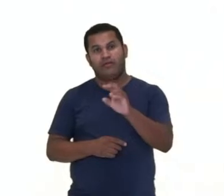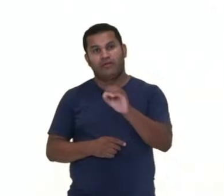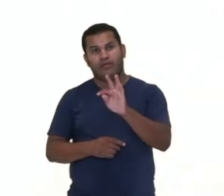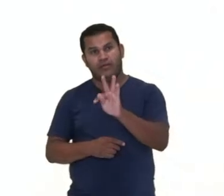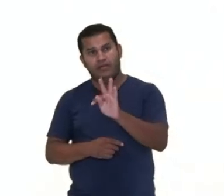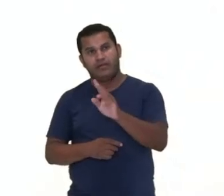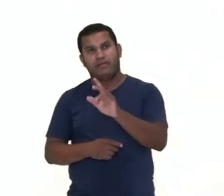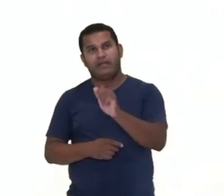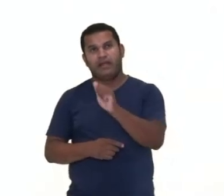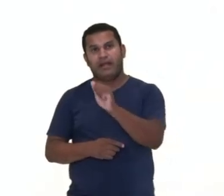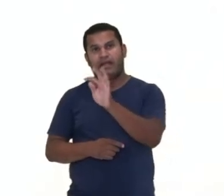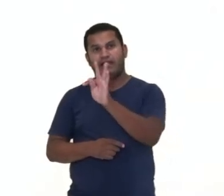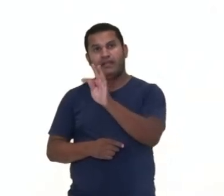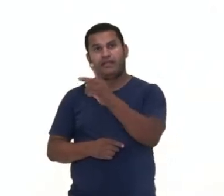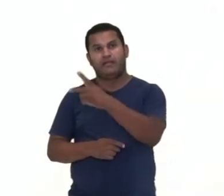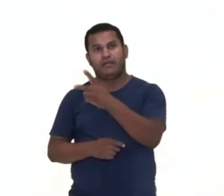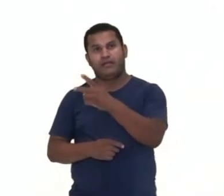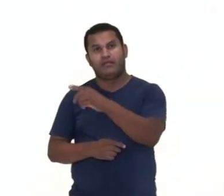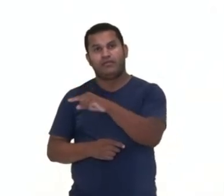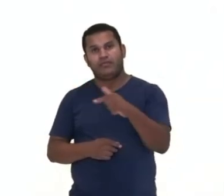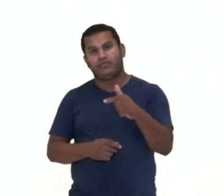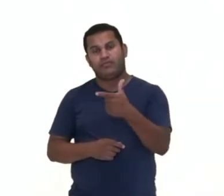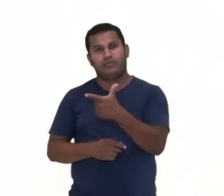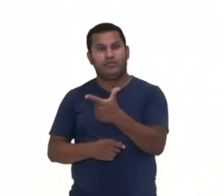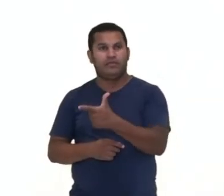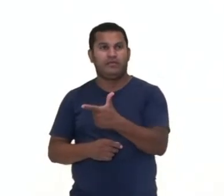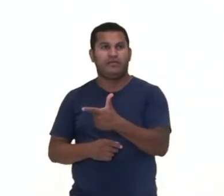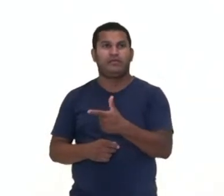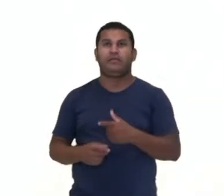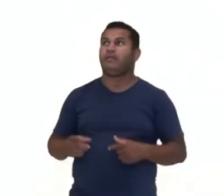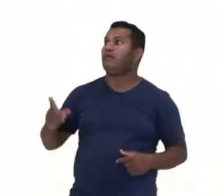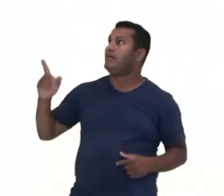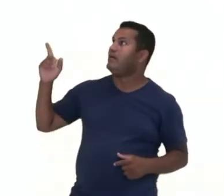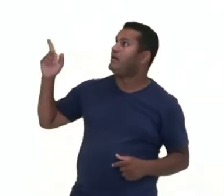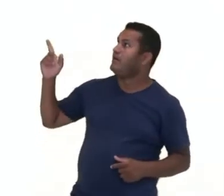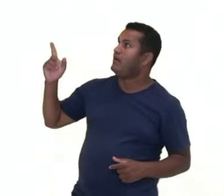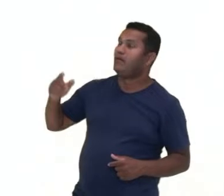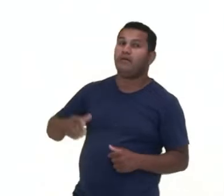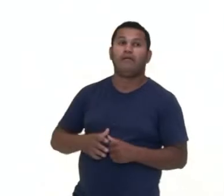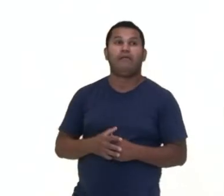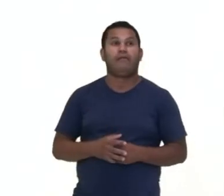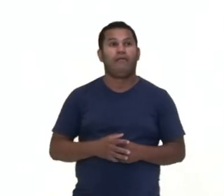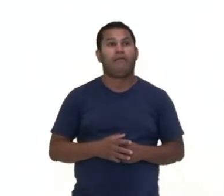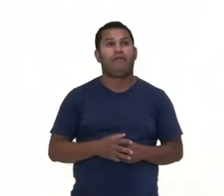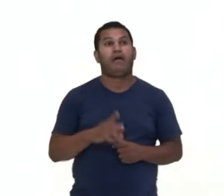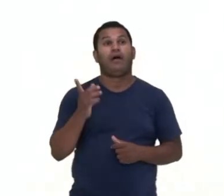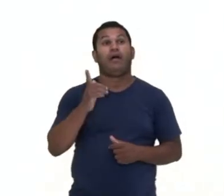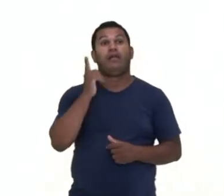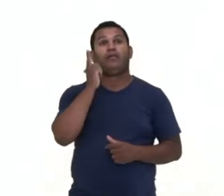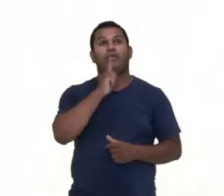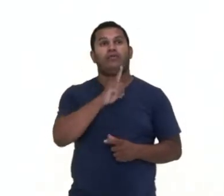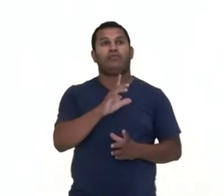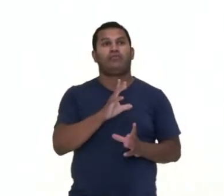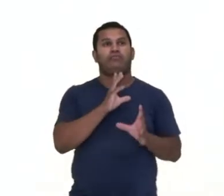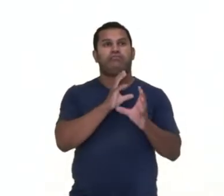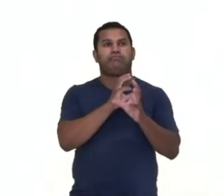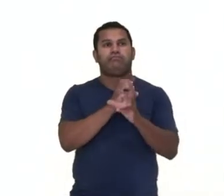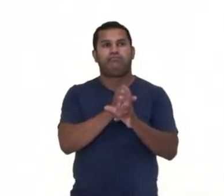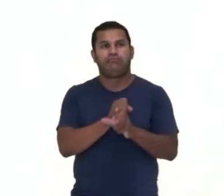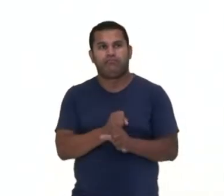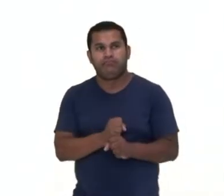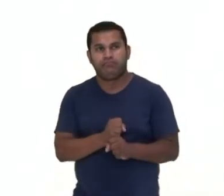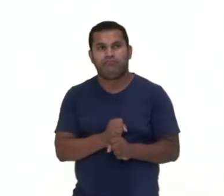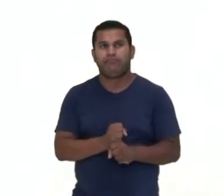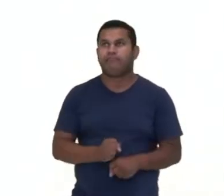vezes T ao quadrado sobre 2. E juntando isso, nós achamos essa equaçãozinha louca aqui, ó, que é V